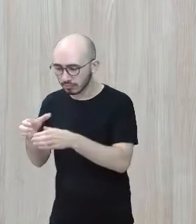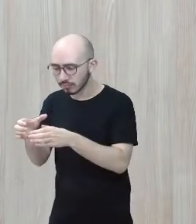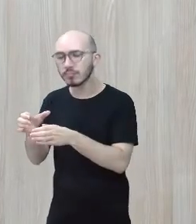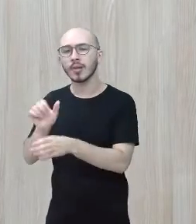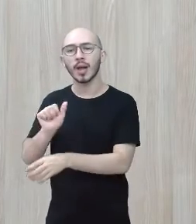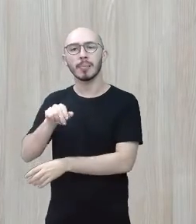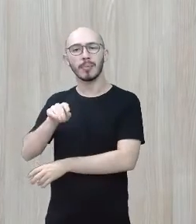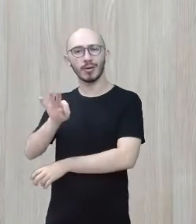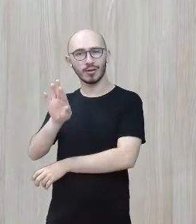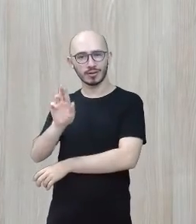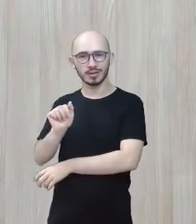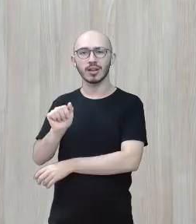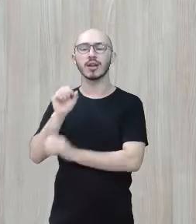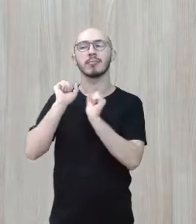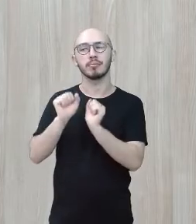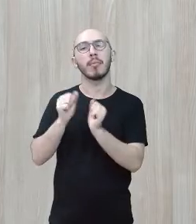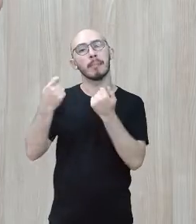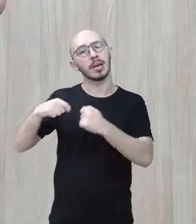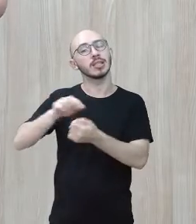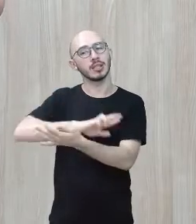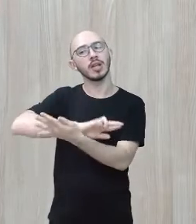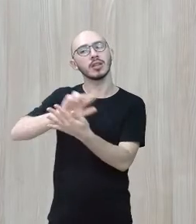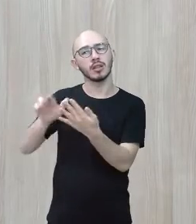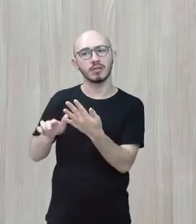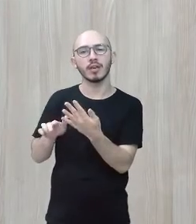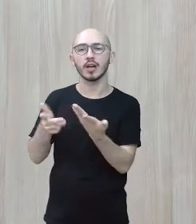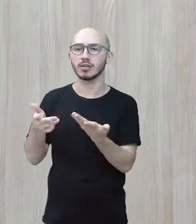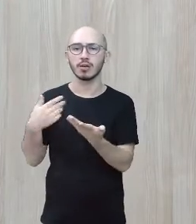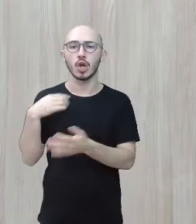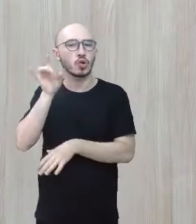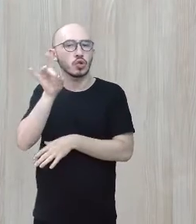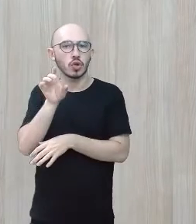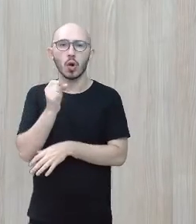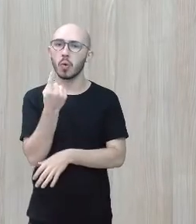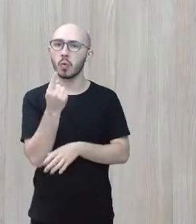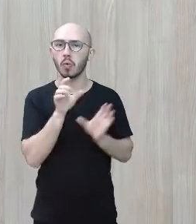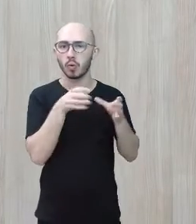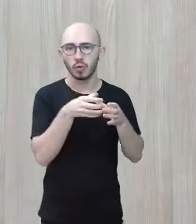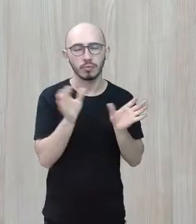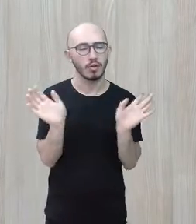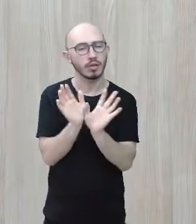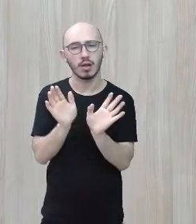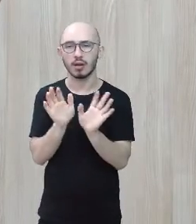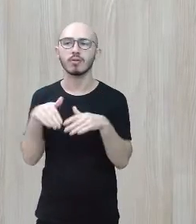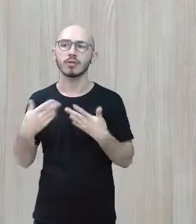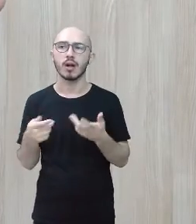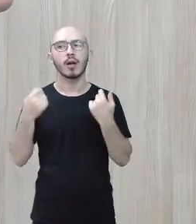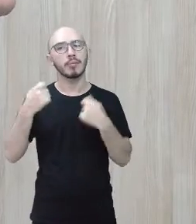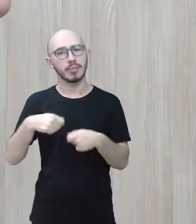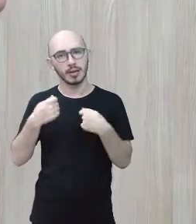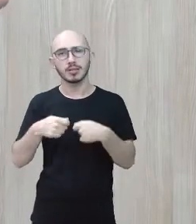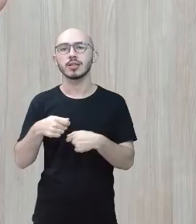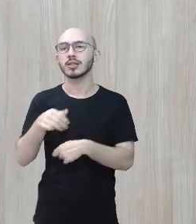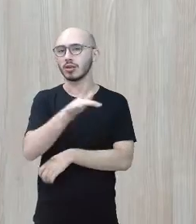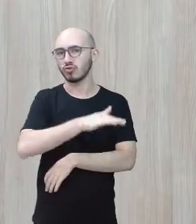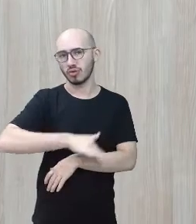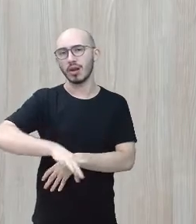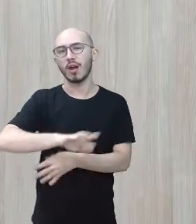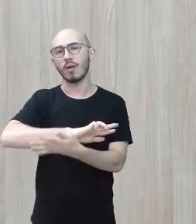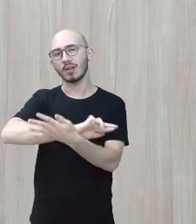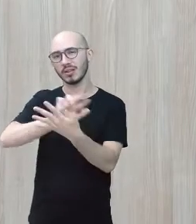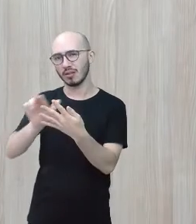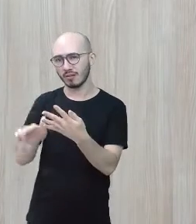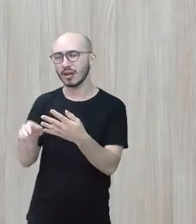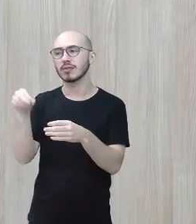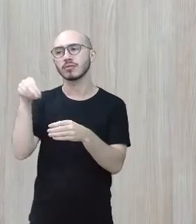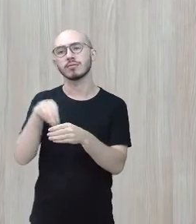plural, né, gente? Que a gente não pode segmentar um grupo específico ou escolher um subconjunto que atenda apenas a uma